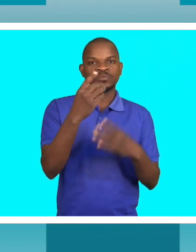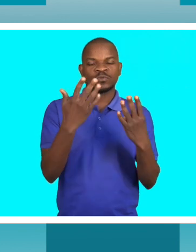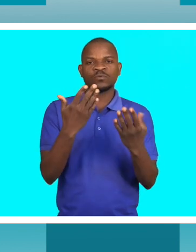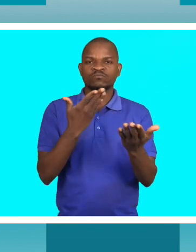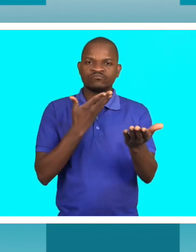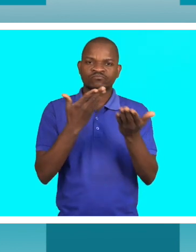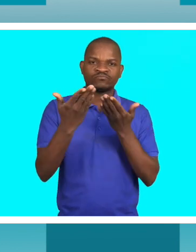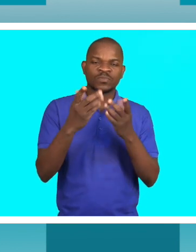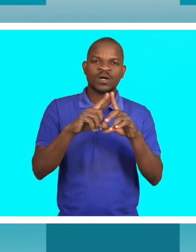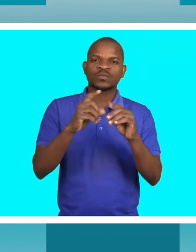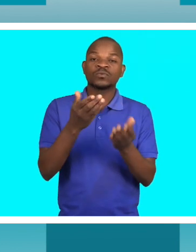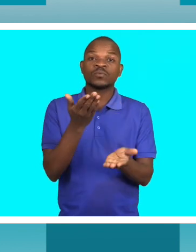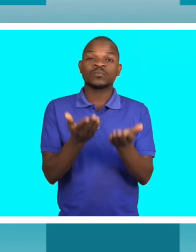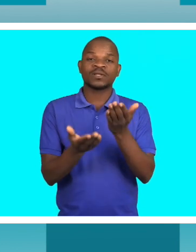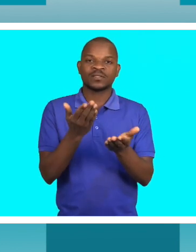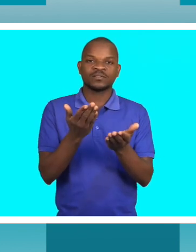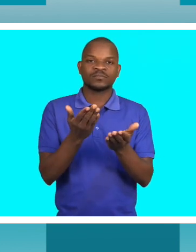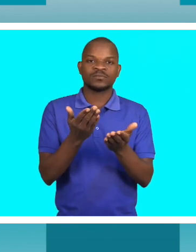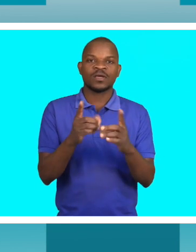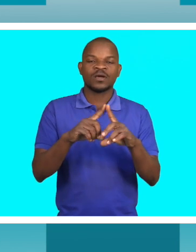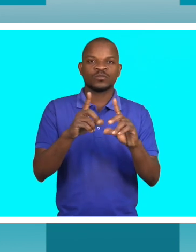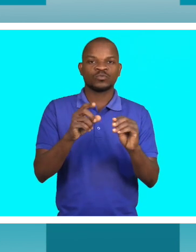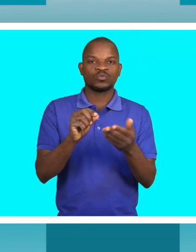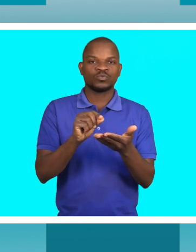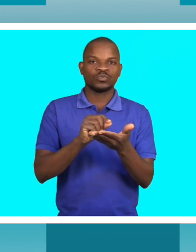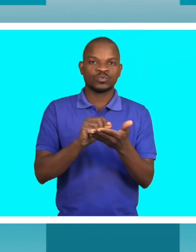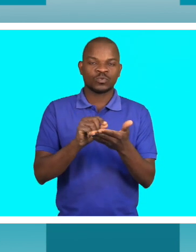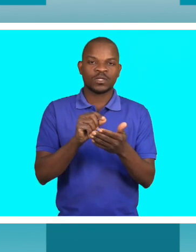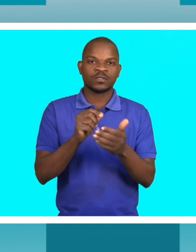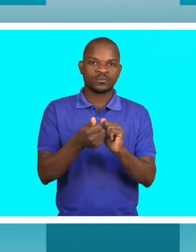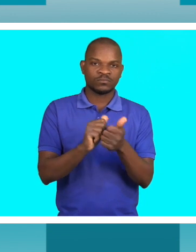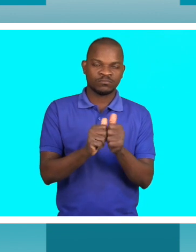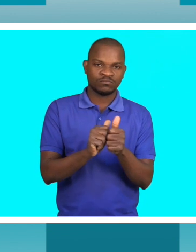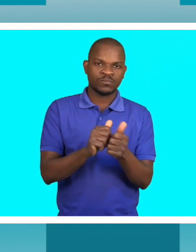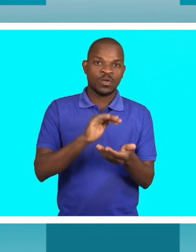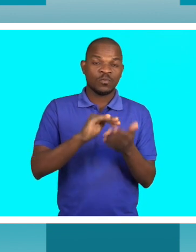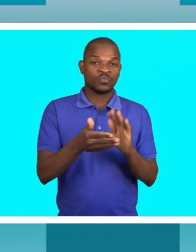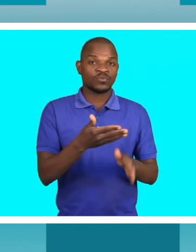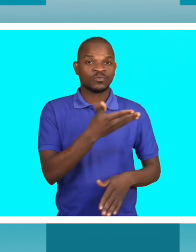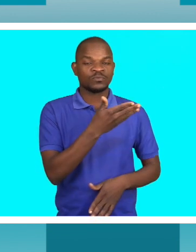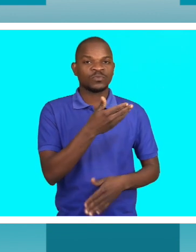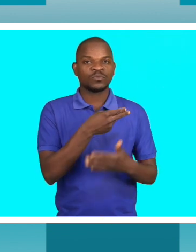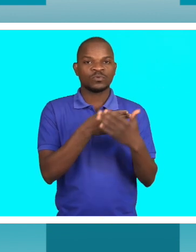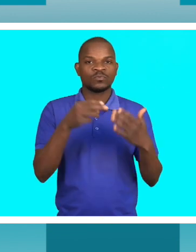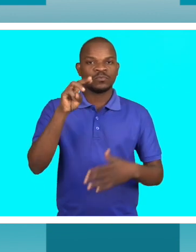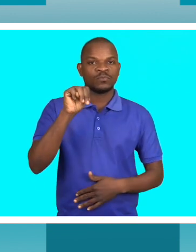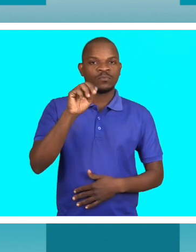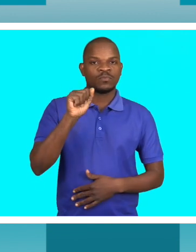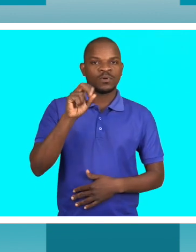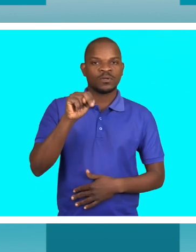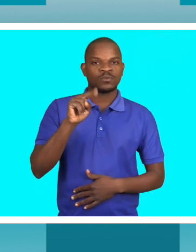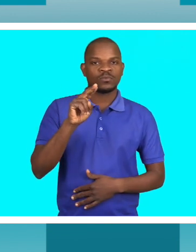sobretudo, do balanço desta edição. Professor Manoel Gruda, que é o responsável dos atletas,